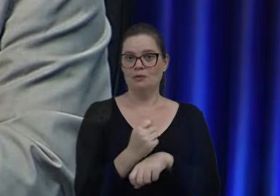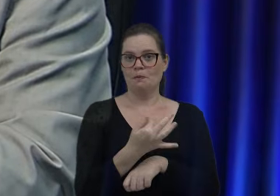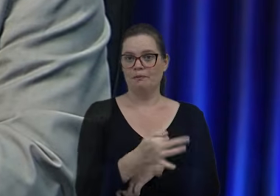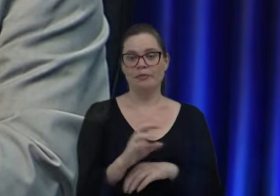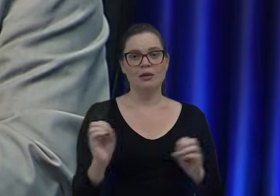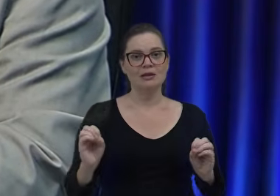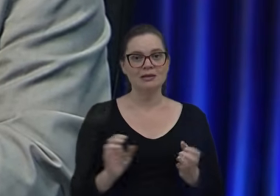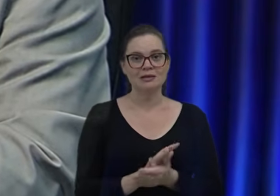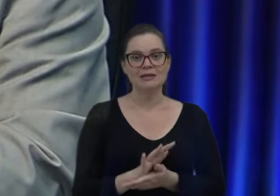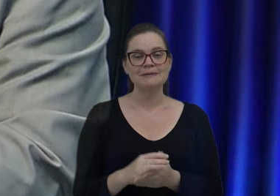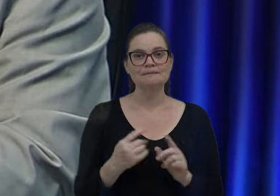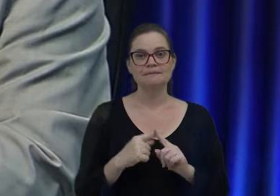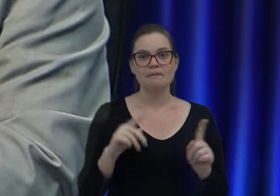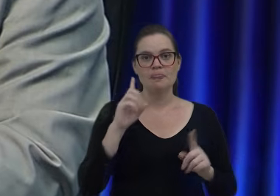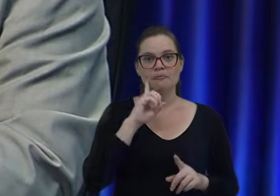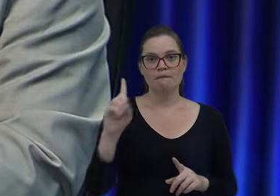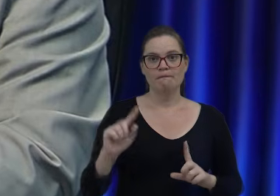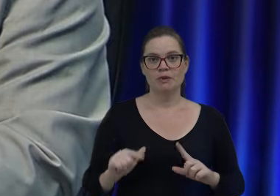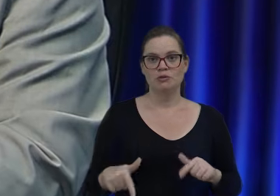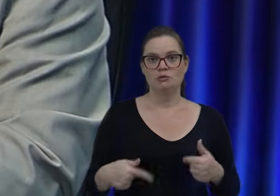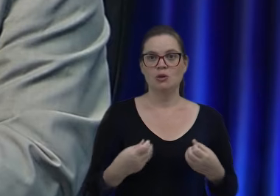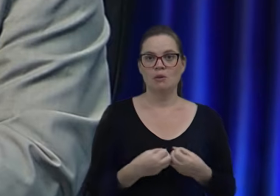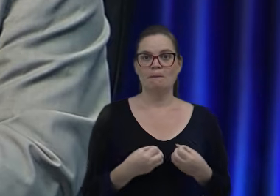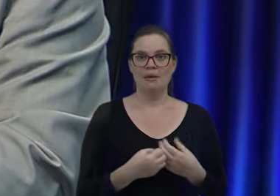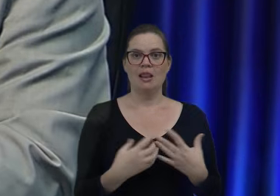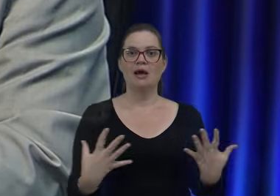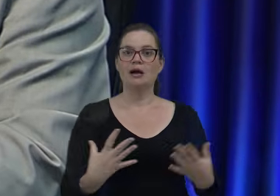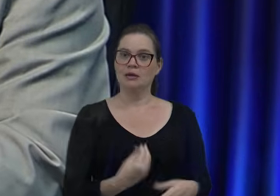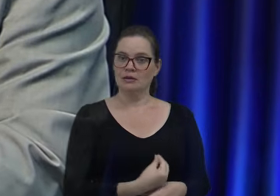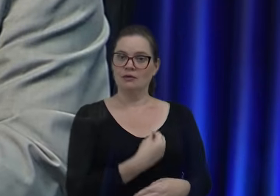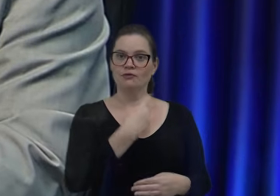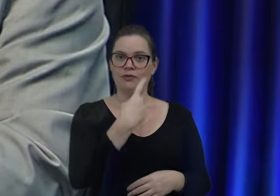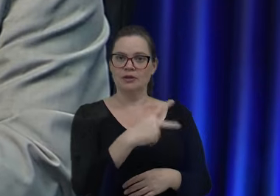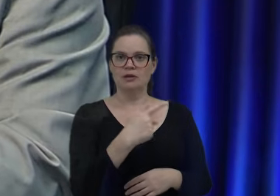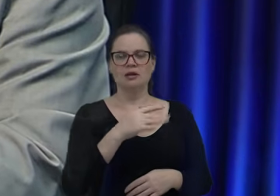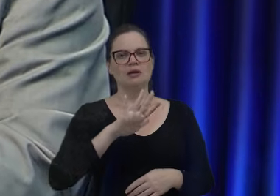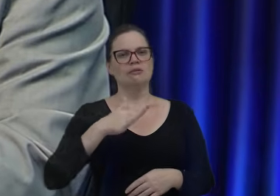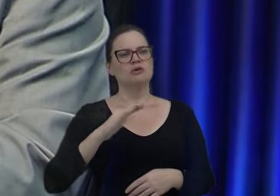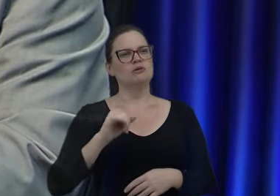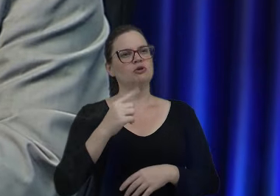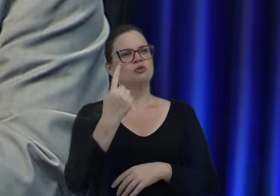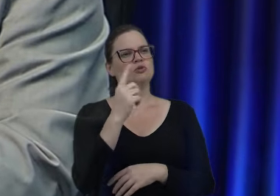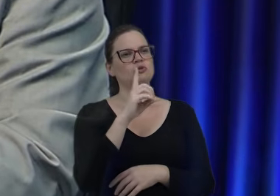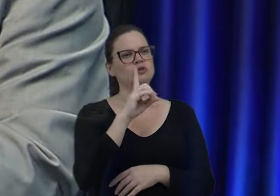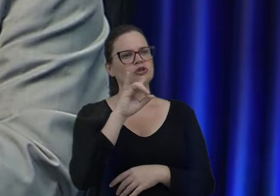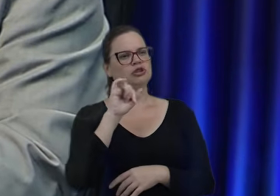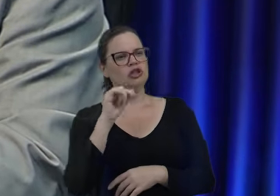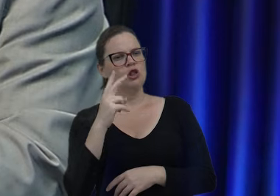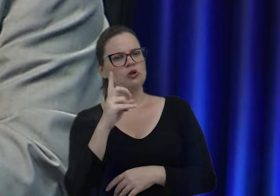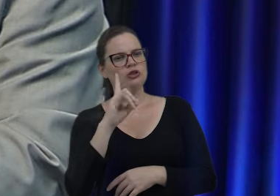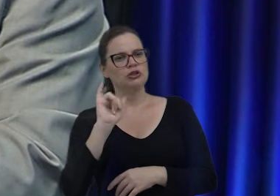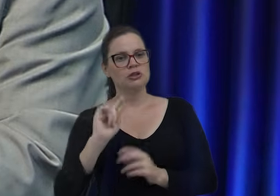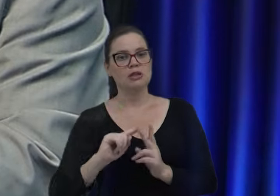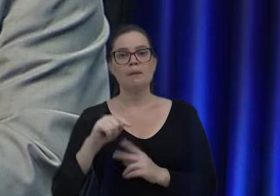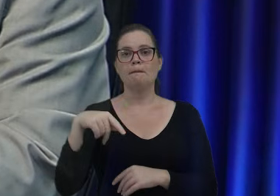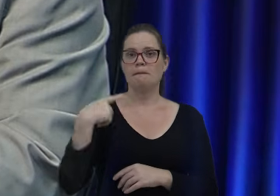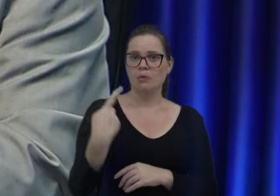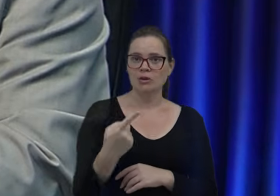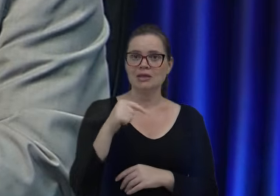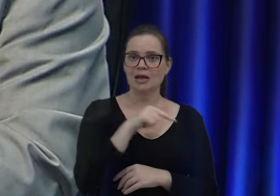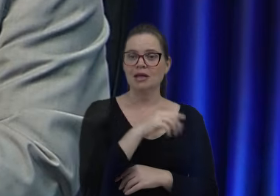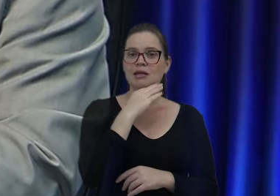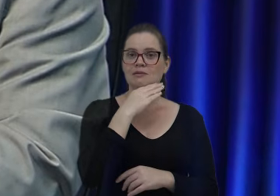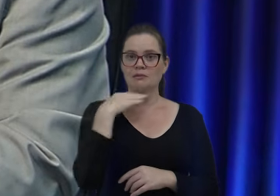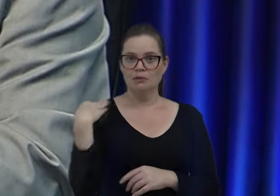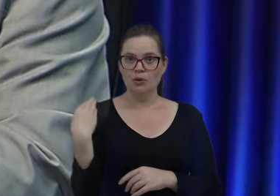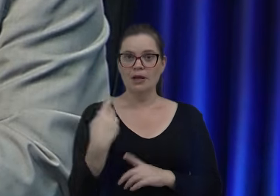E Deus fez esse milagre na vida dele. Passou 1 ou 2 dias, ele veio a falecer. Mas nós tivemos